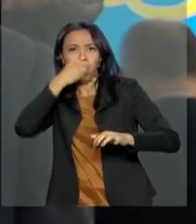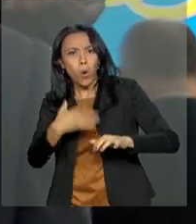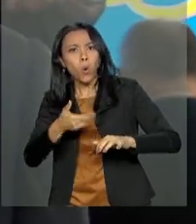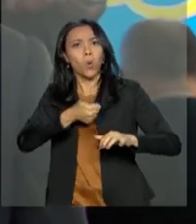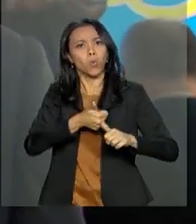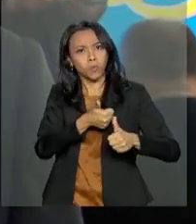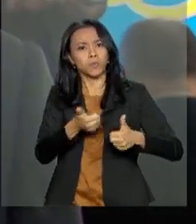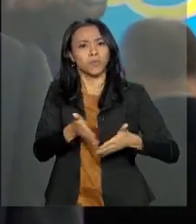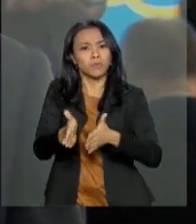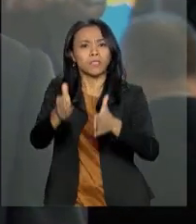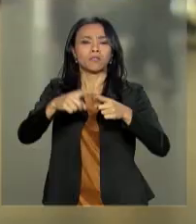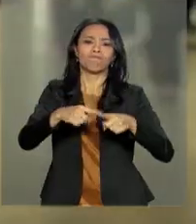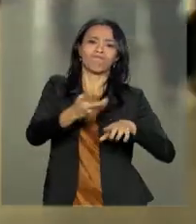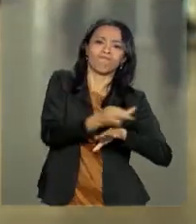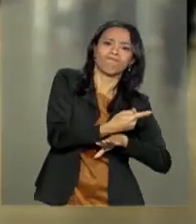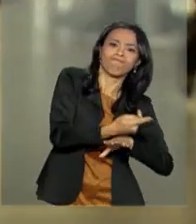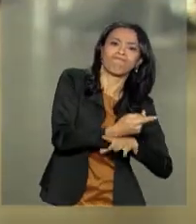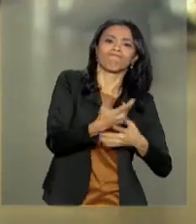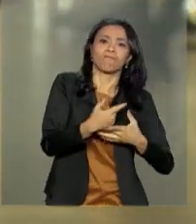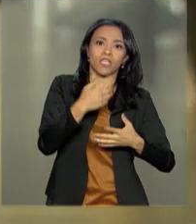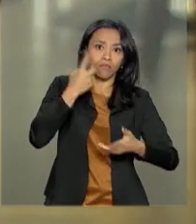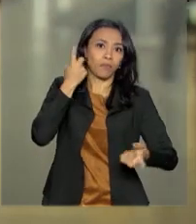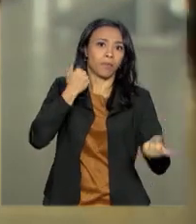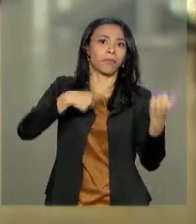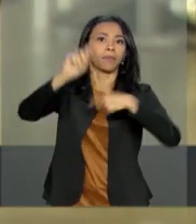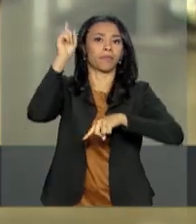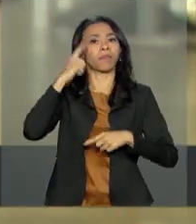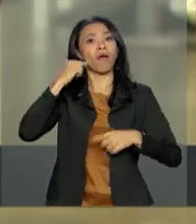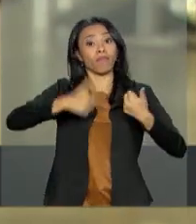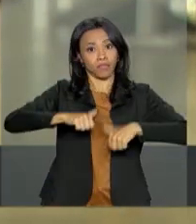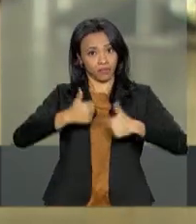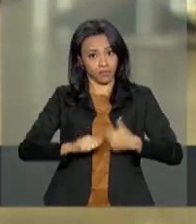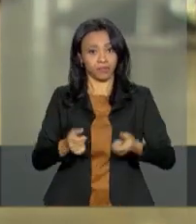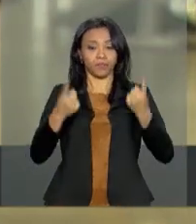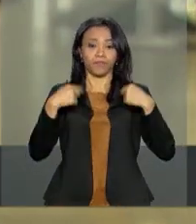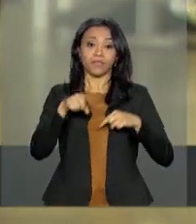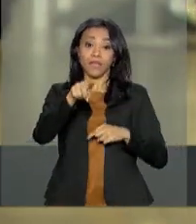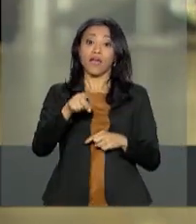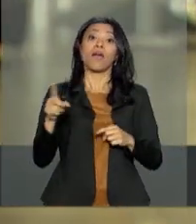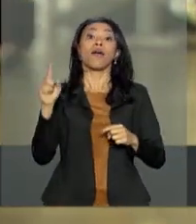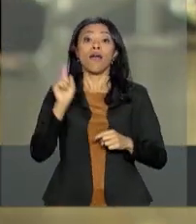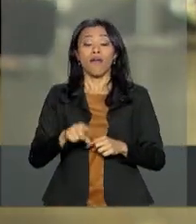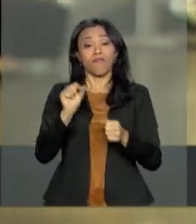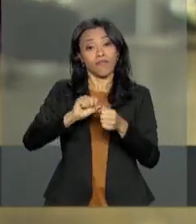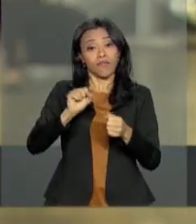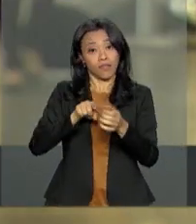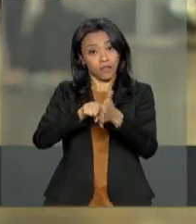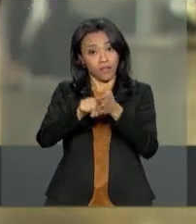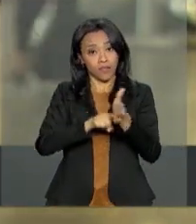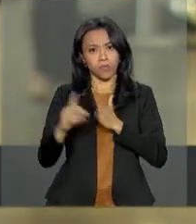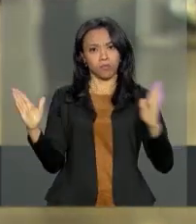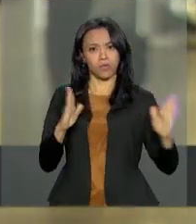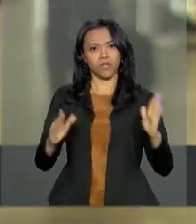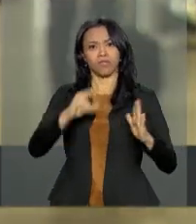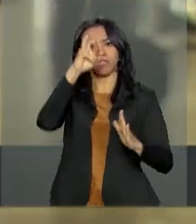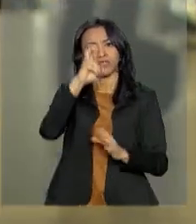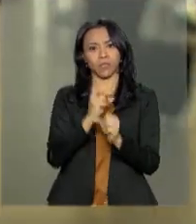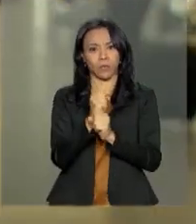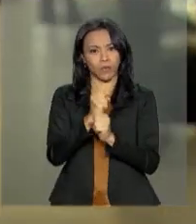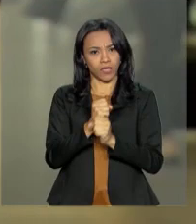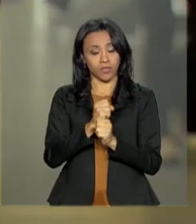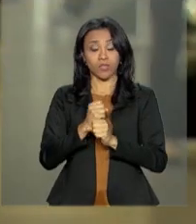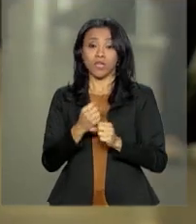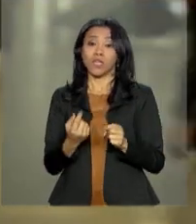aflitos e reconheceu os avanços da pesquisa de satisfação do passageiro realizada há cinco anos de 2013 até agora